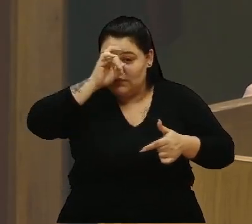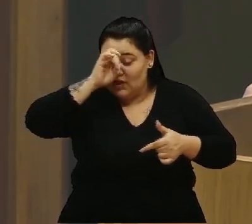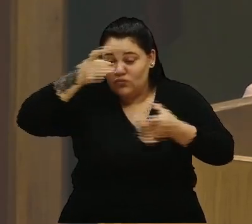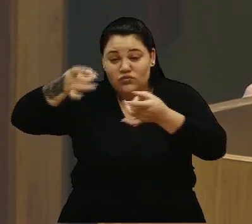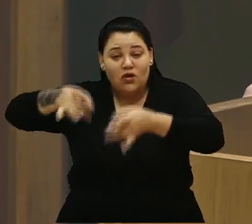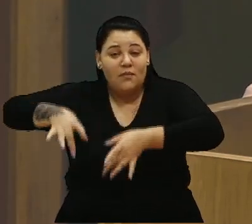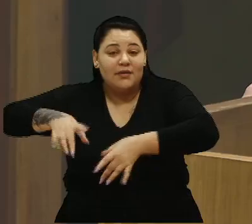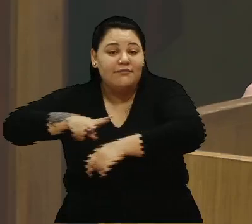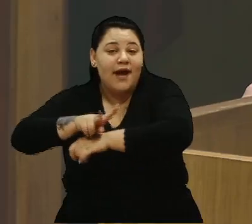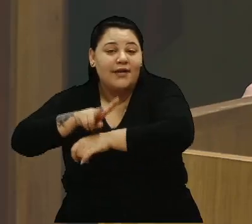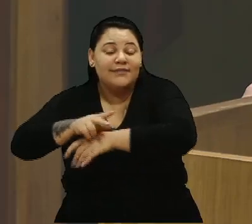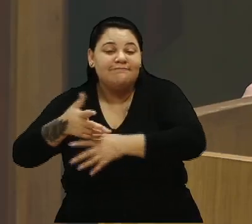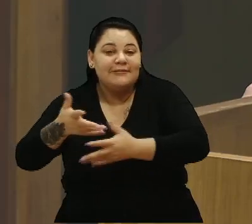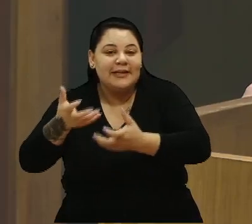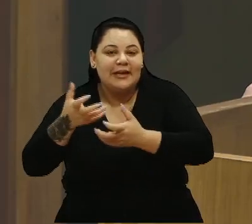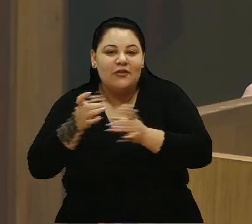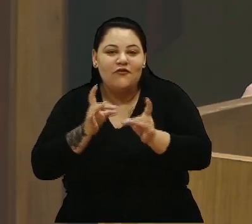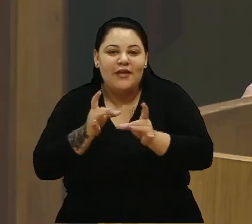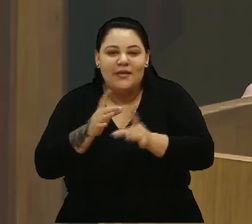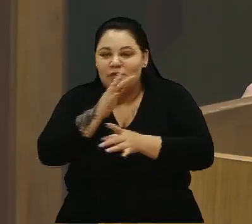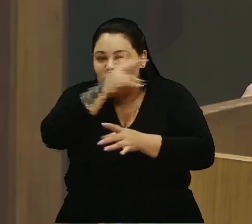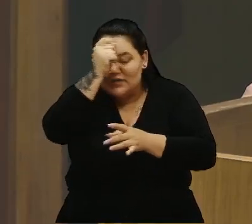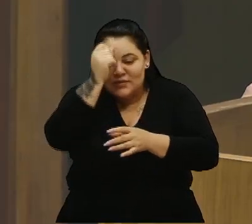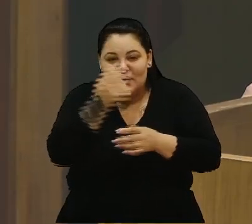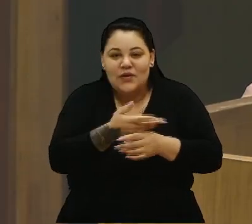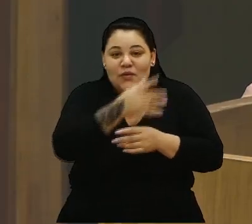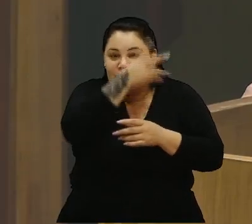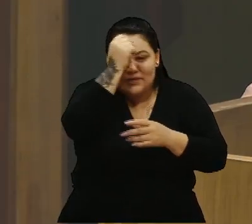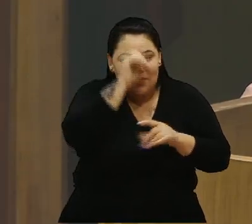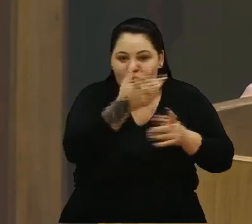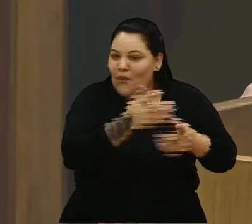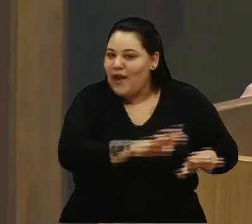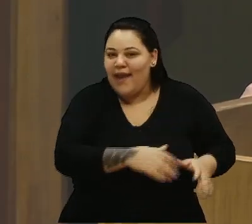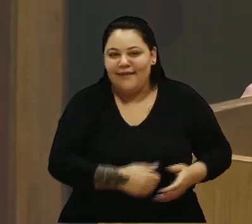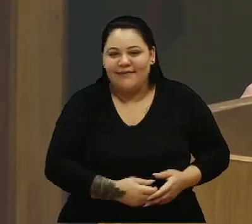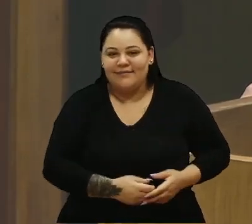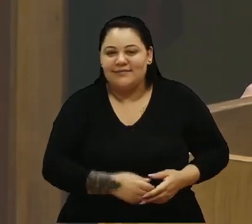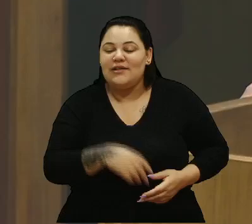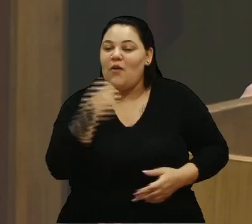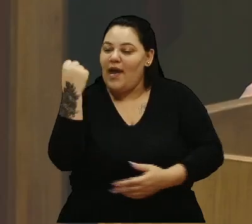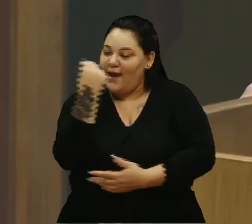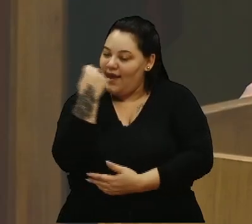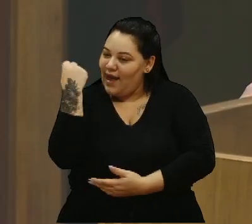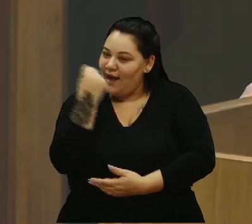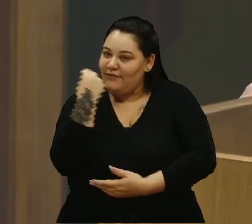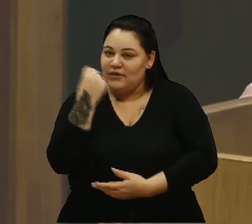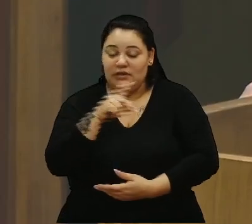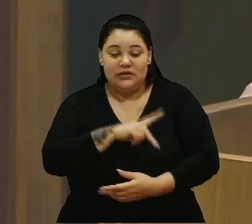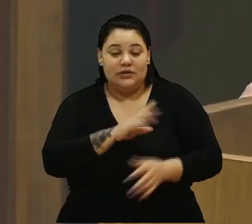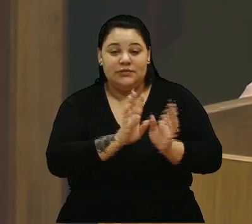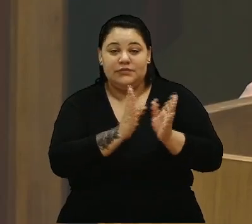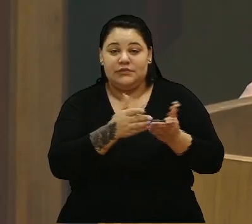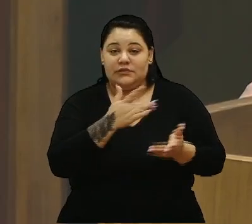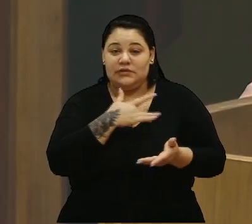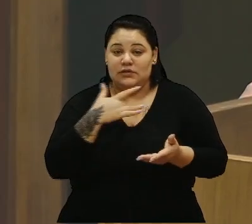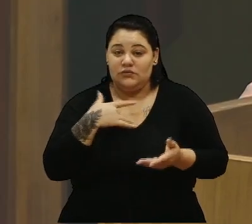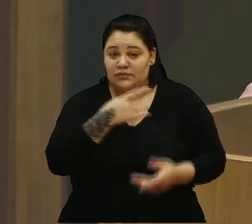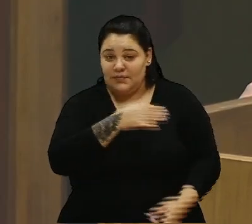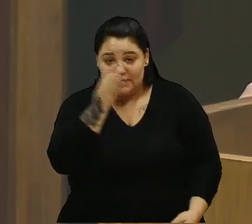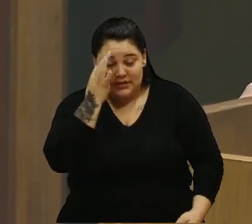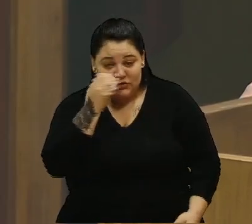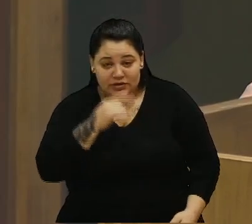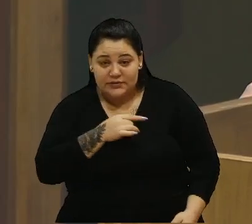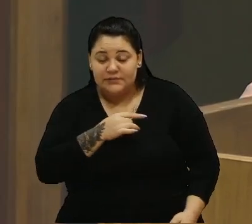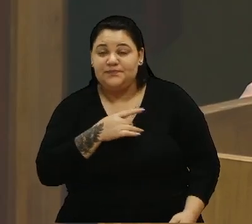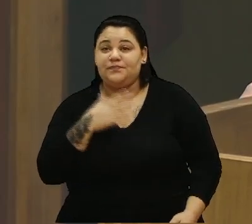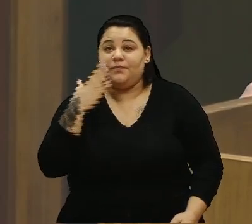sobrando, querendo vender para o município. Então, é grave essa situação. O presidente da Comissão da Saúde está aí. Sei que